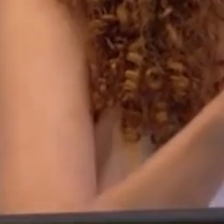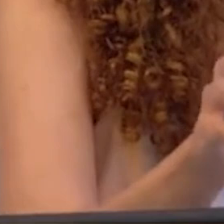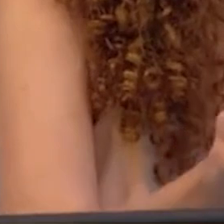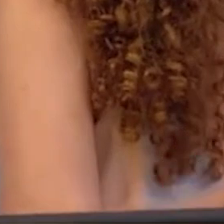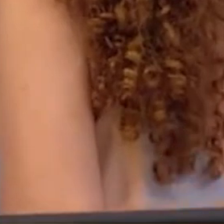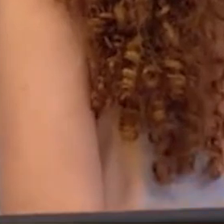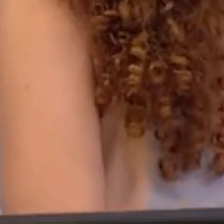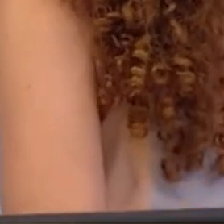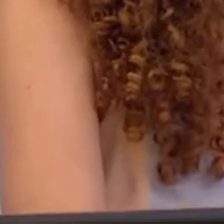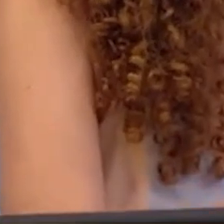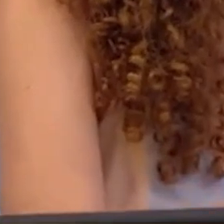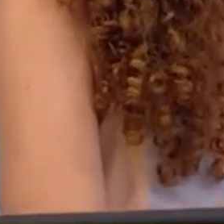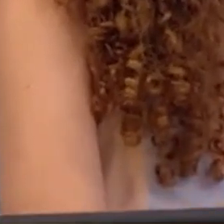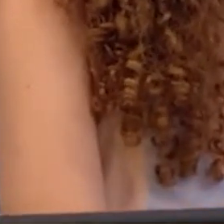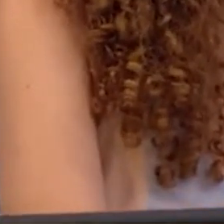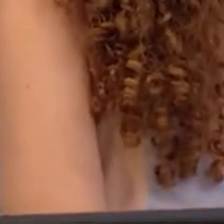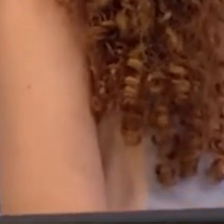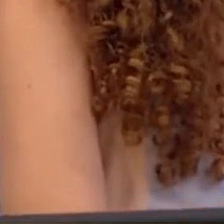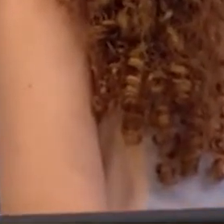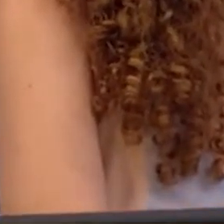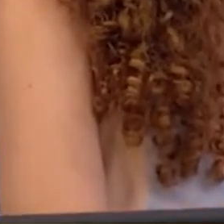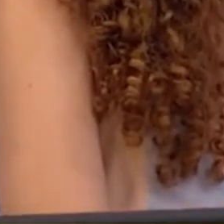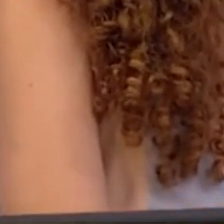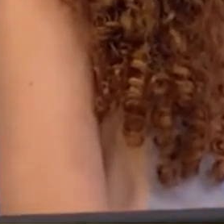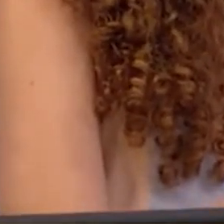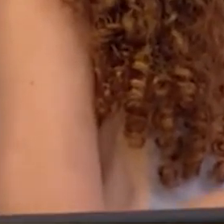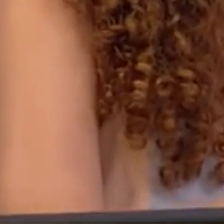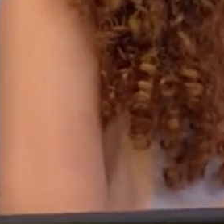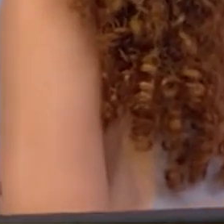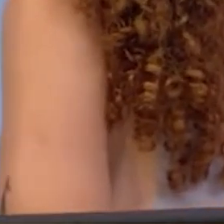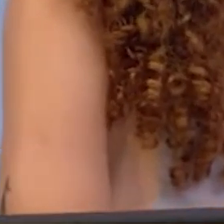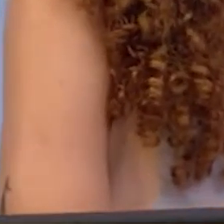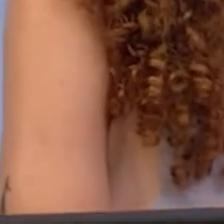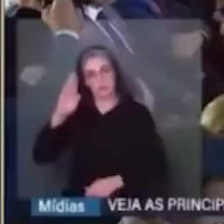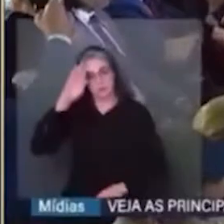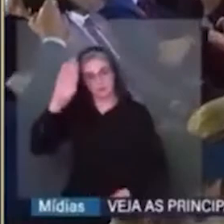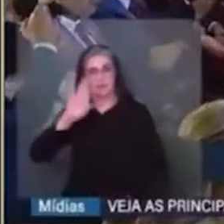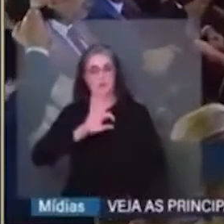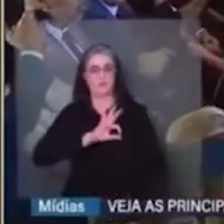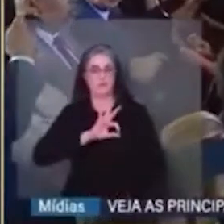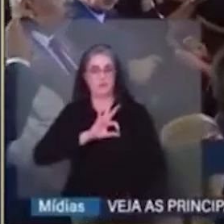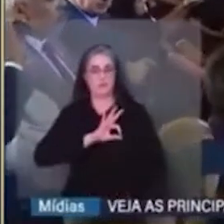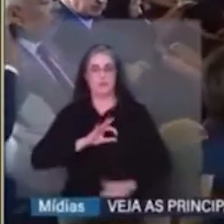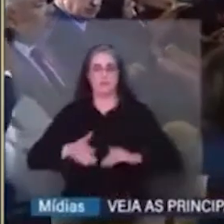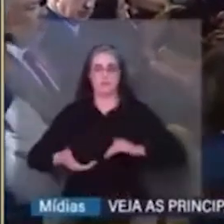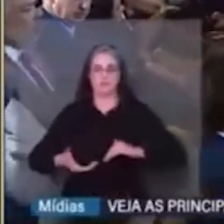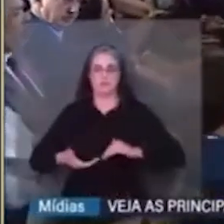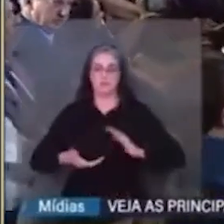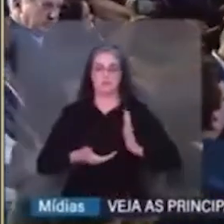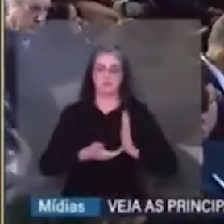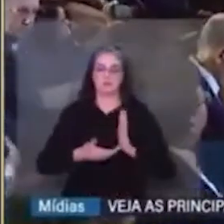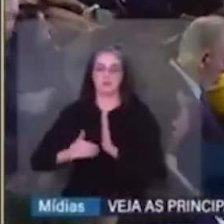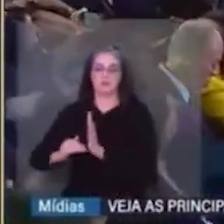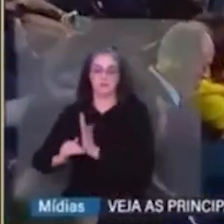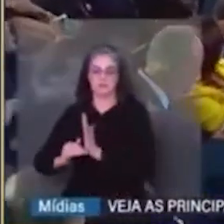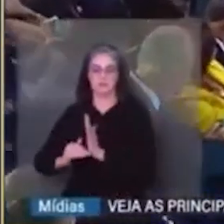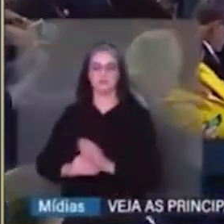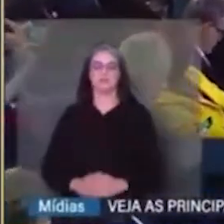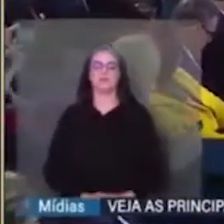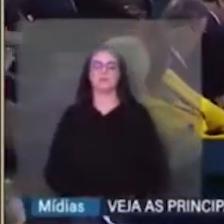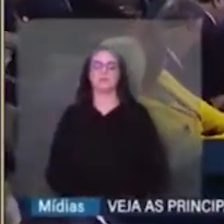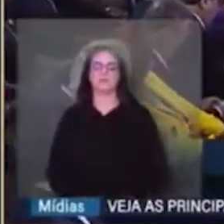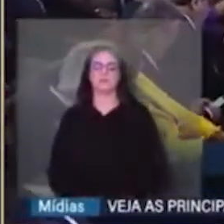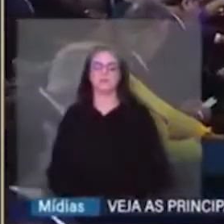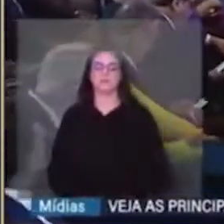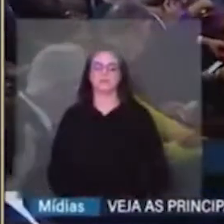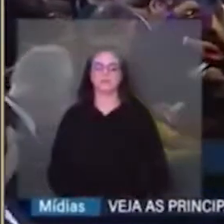Negro, inclusive estava ali perto das autoridades também, observando tudo. Pois é, eu acho assim que teve alguns discursos que